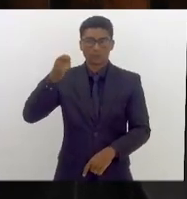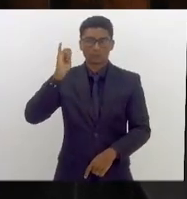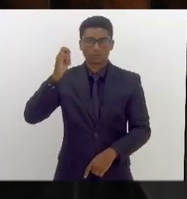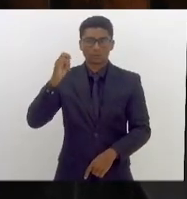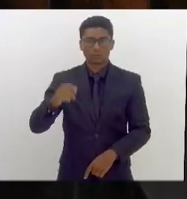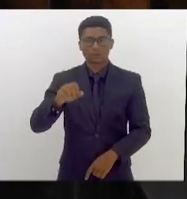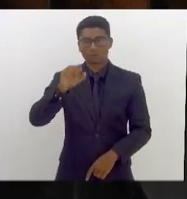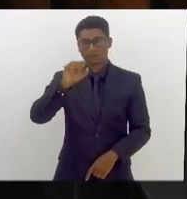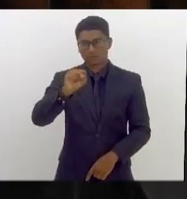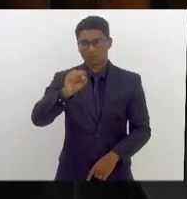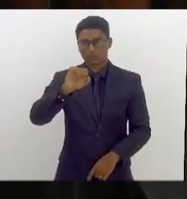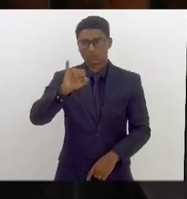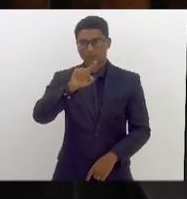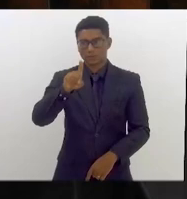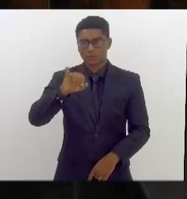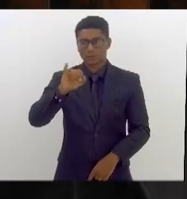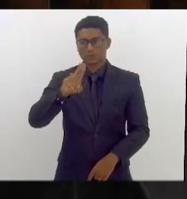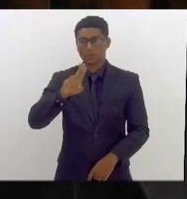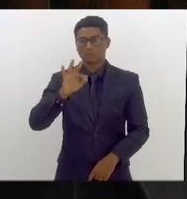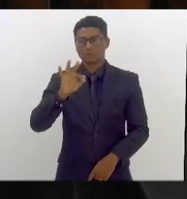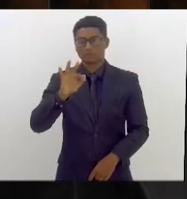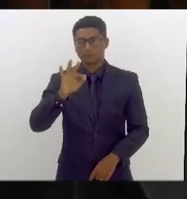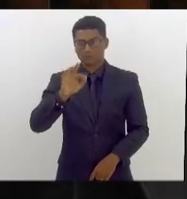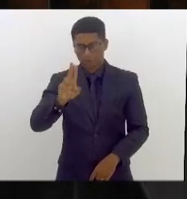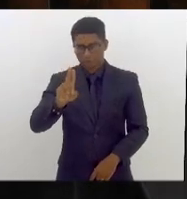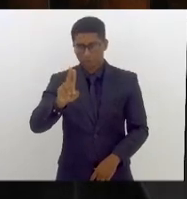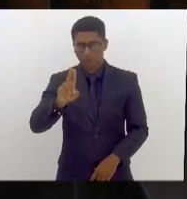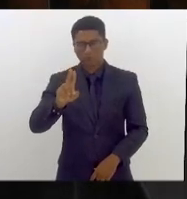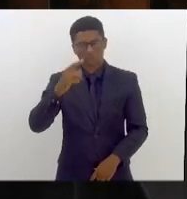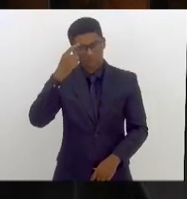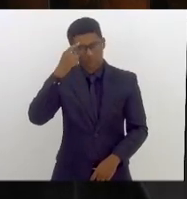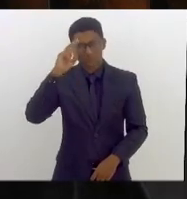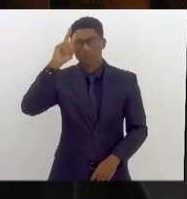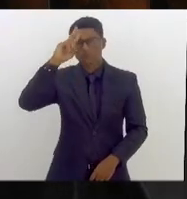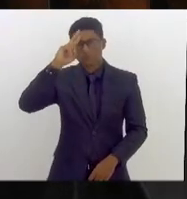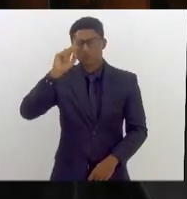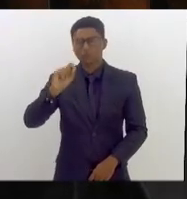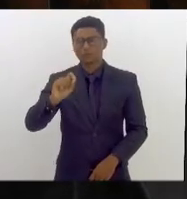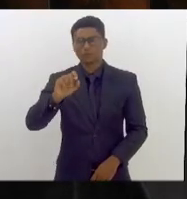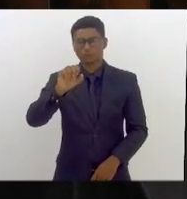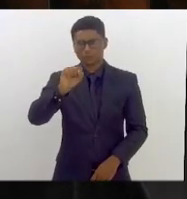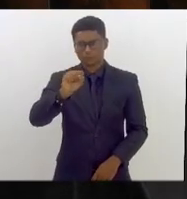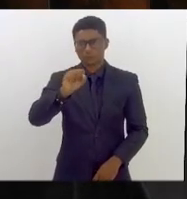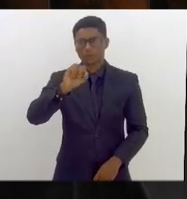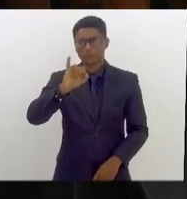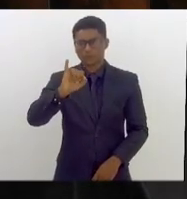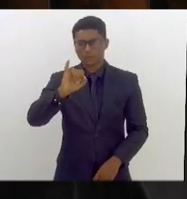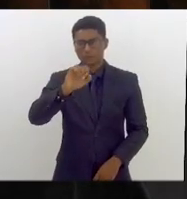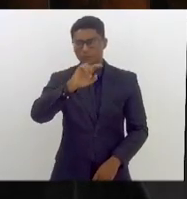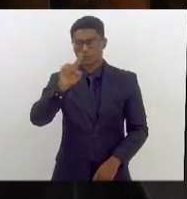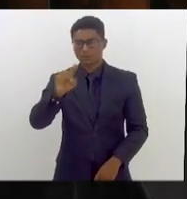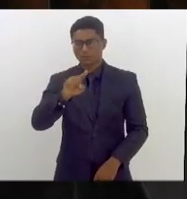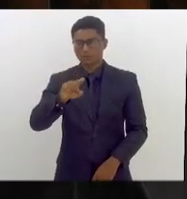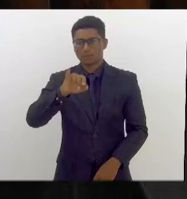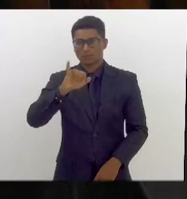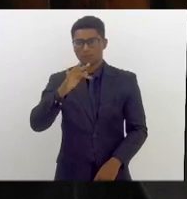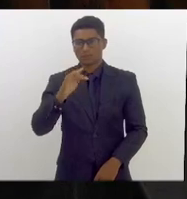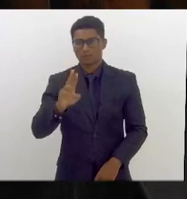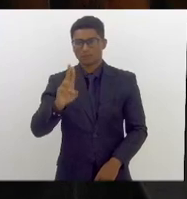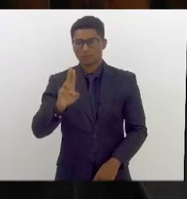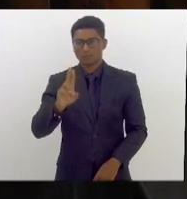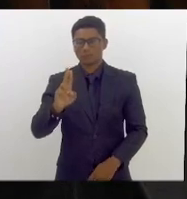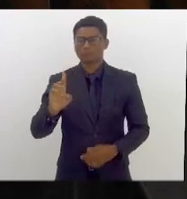Sísifo? O mito de Sísifo é aquele mito que conta a história de Sísifo, que tinha ficado, digamos